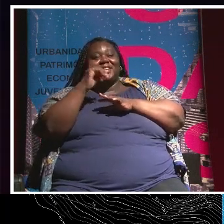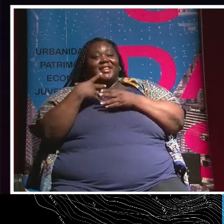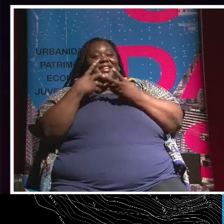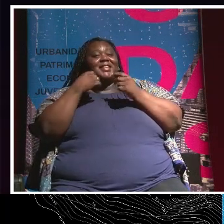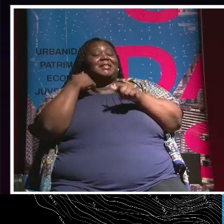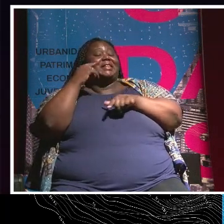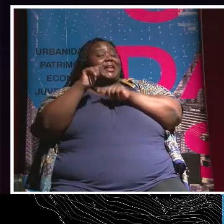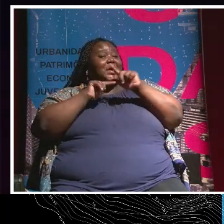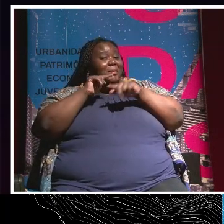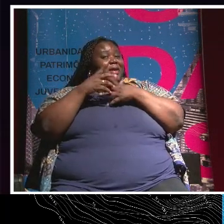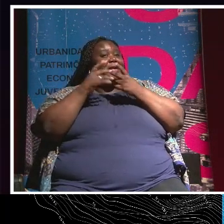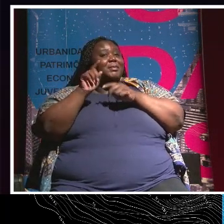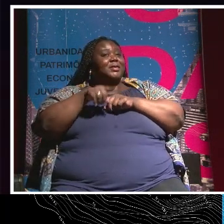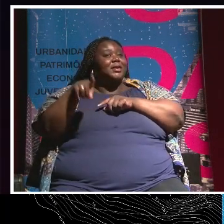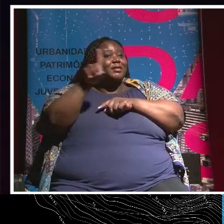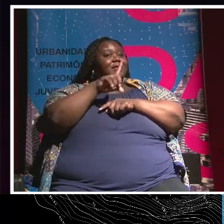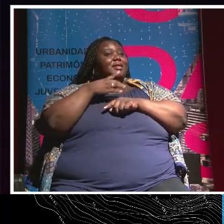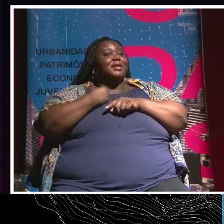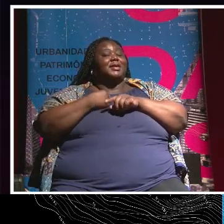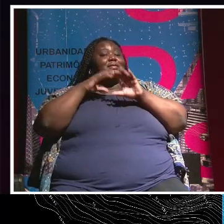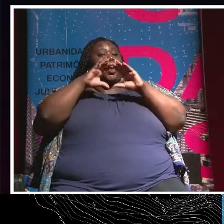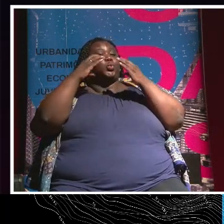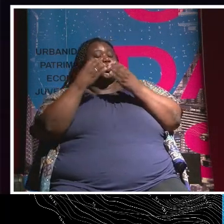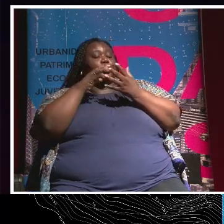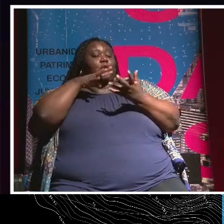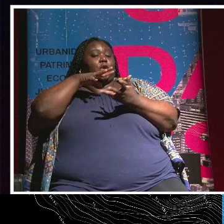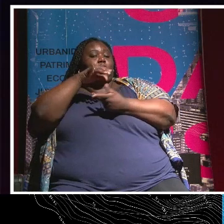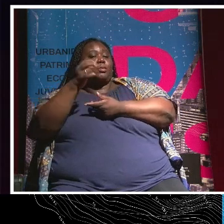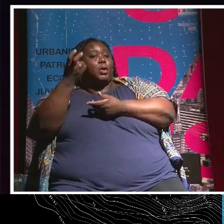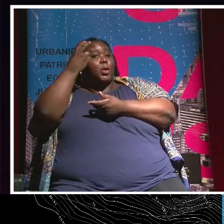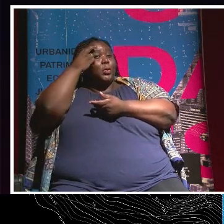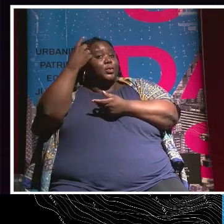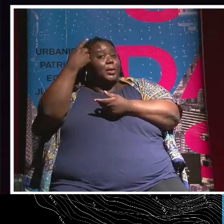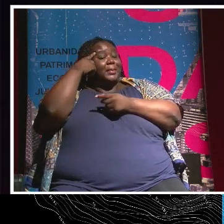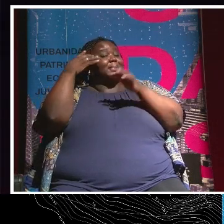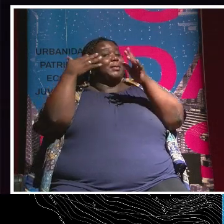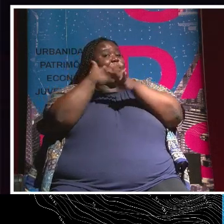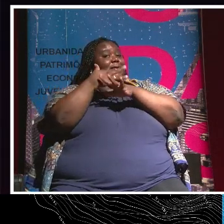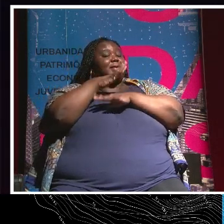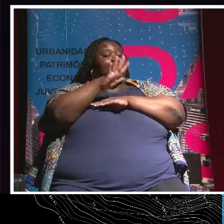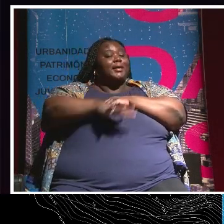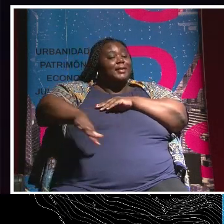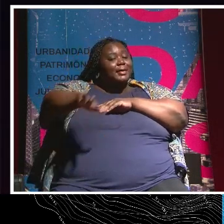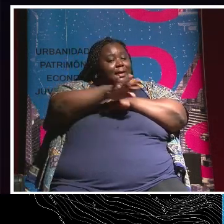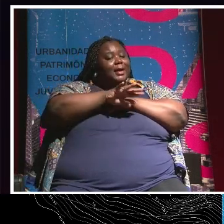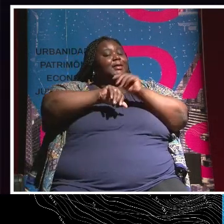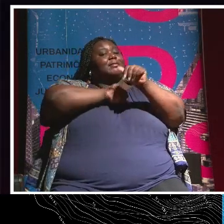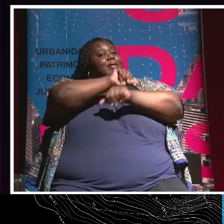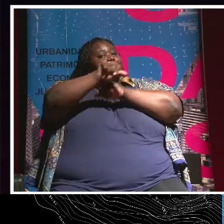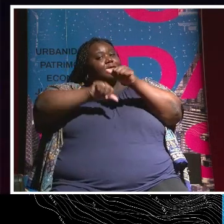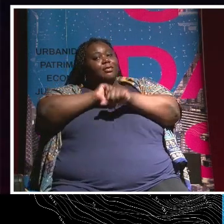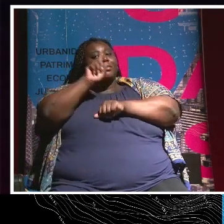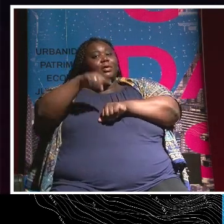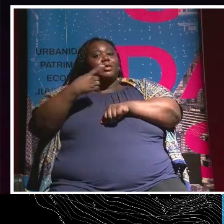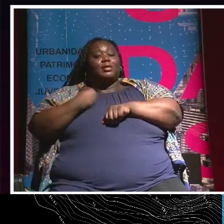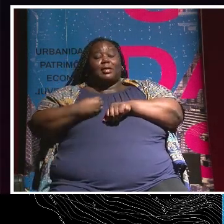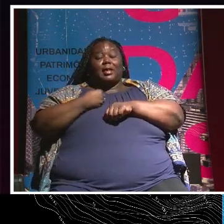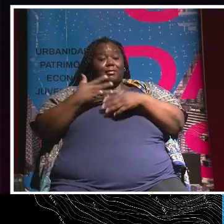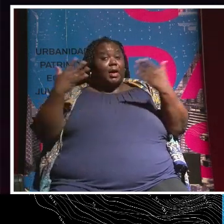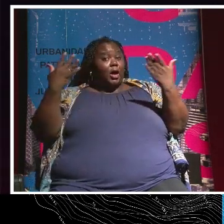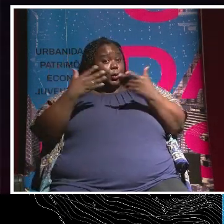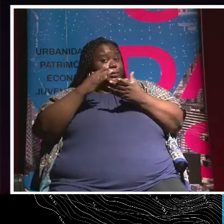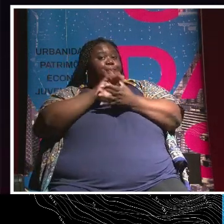produtiva. Você está no Seminário Internacional Cultura, Pensamento e Cidade, Territórios em Transformação. Estamos ao